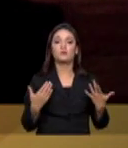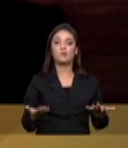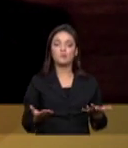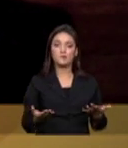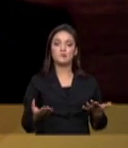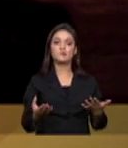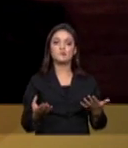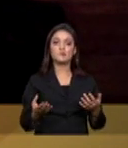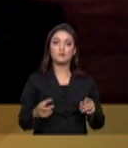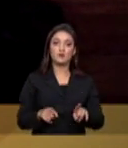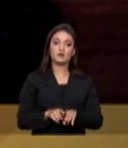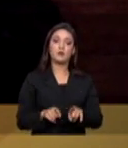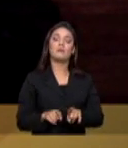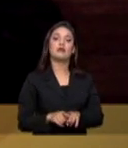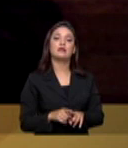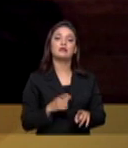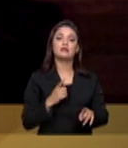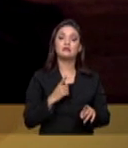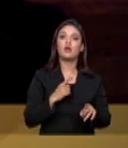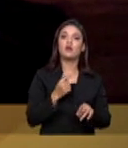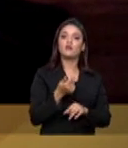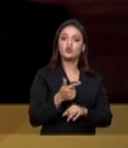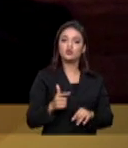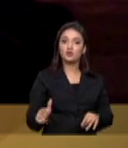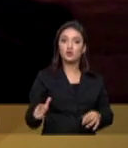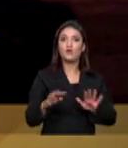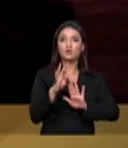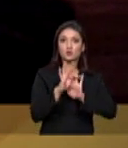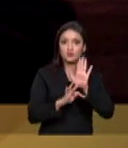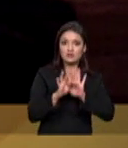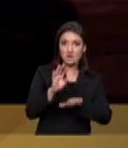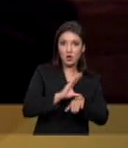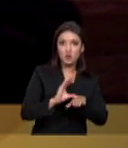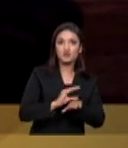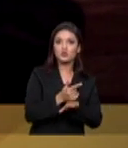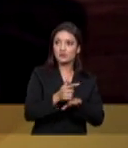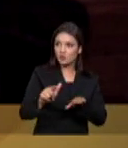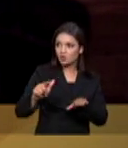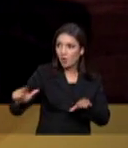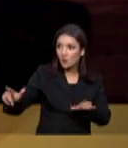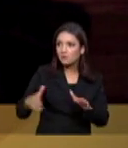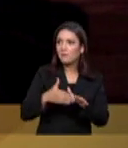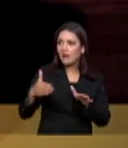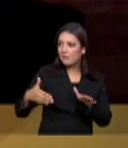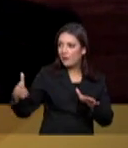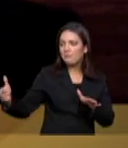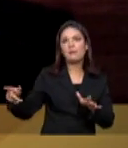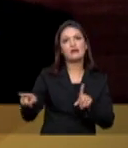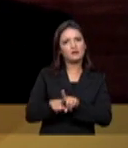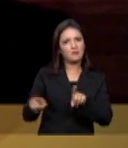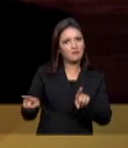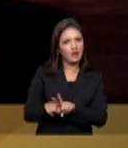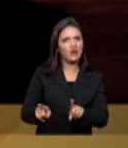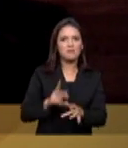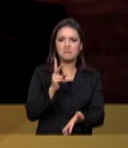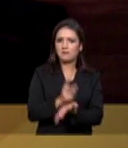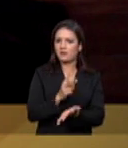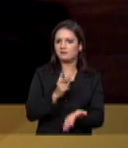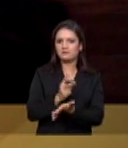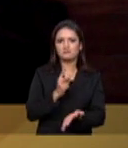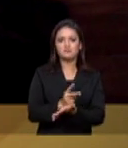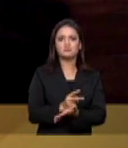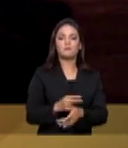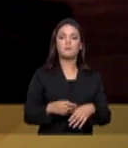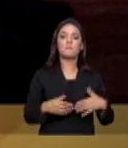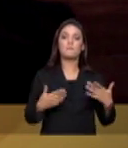veio repetida nos posteriores E aí e acabou incorporada essa